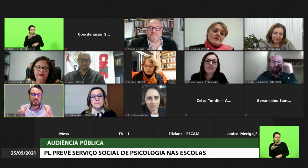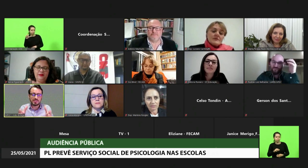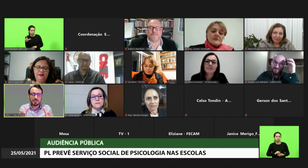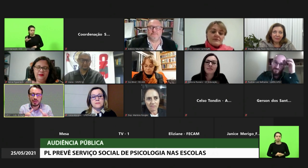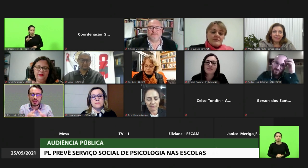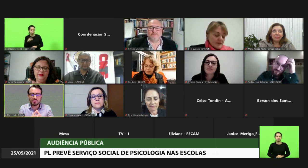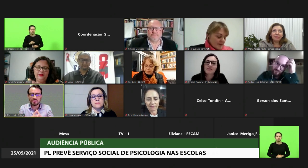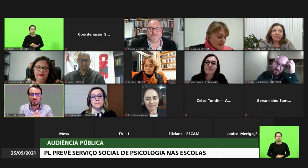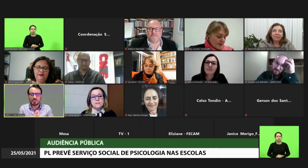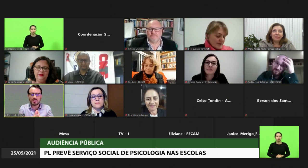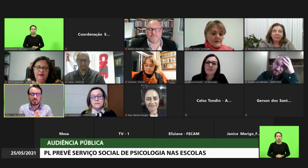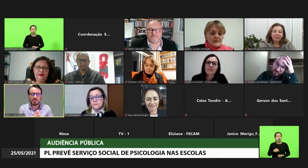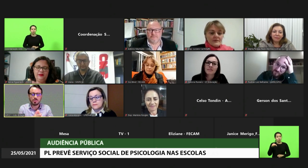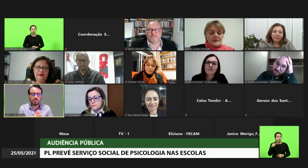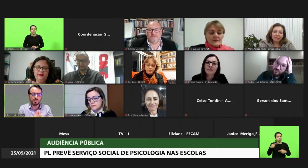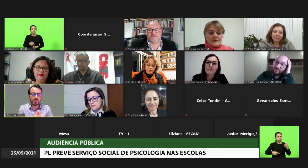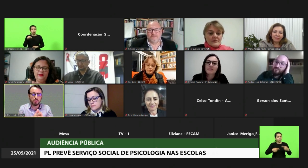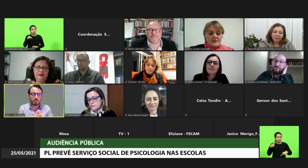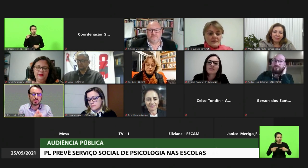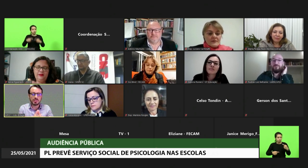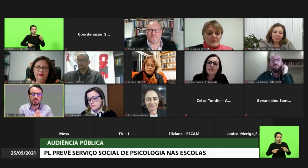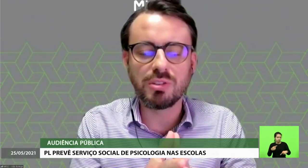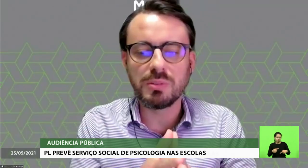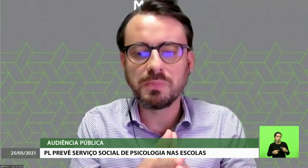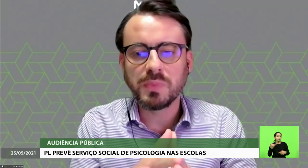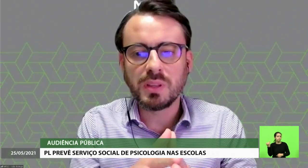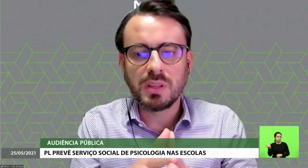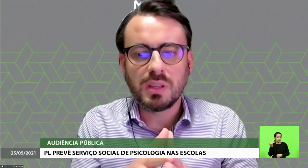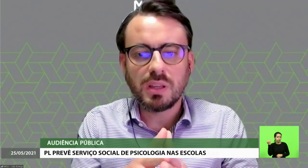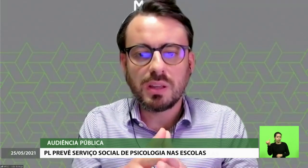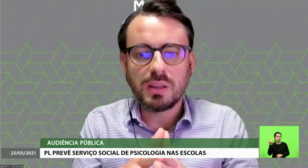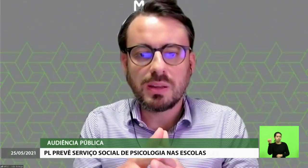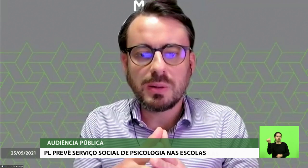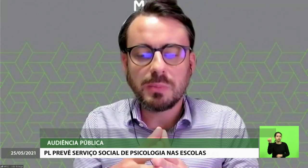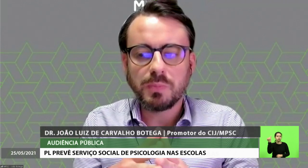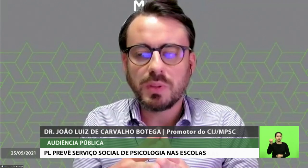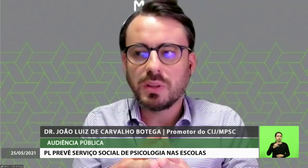E esse debate, né, que é tão importante,